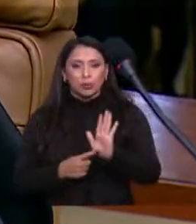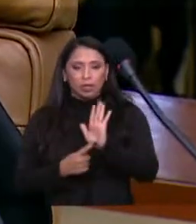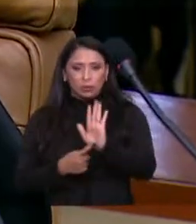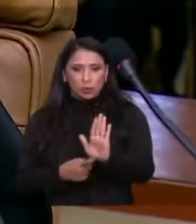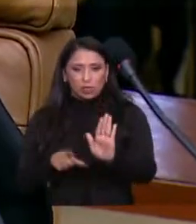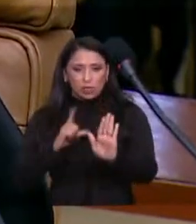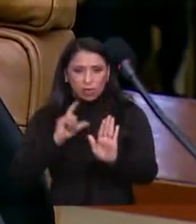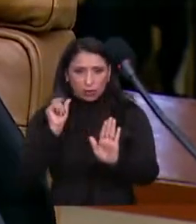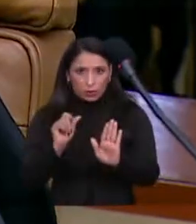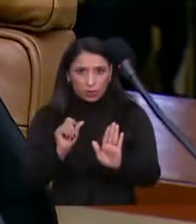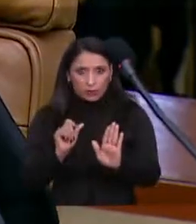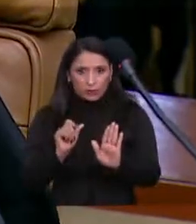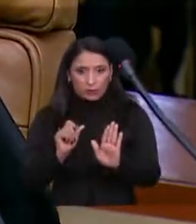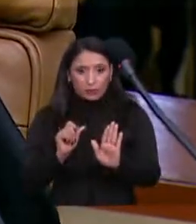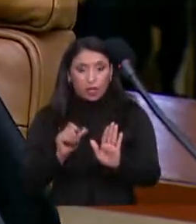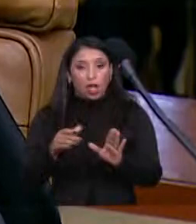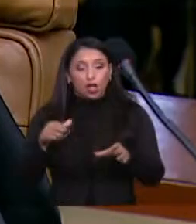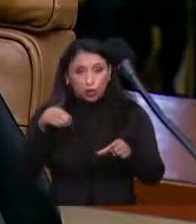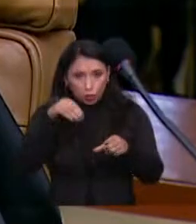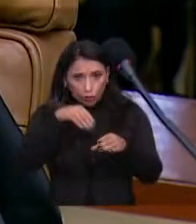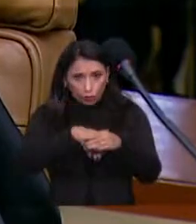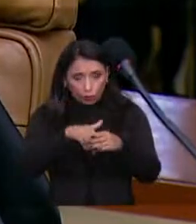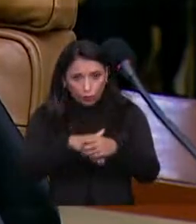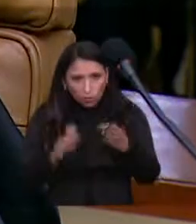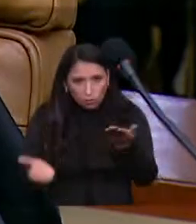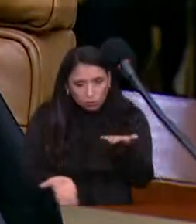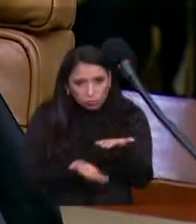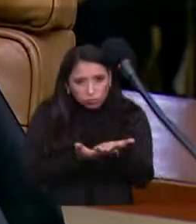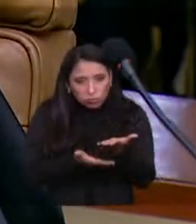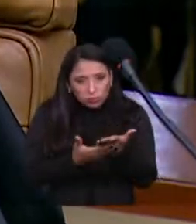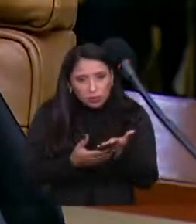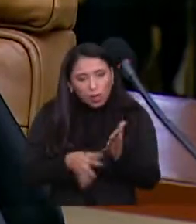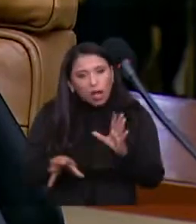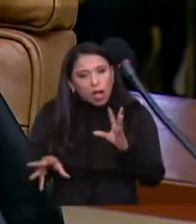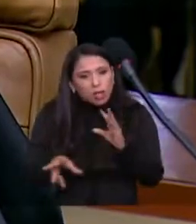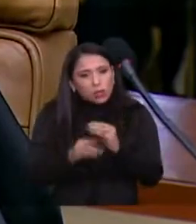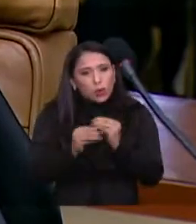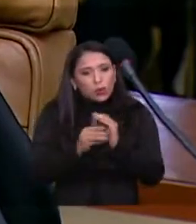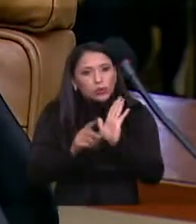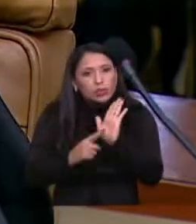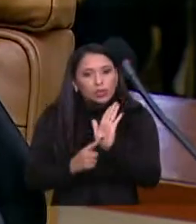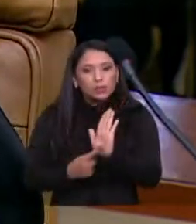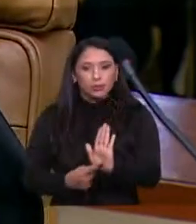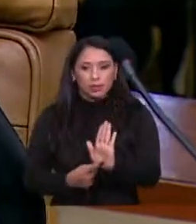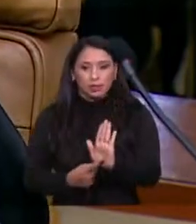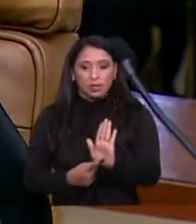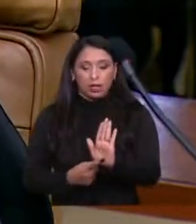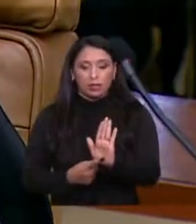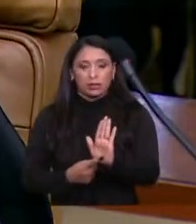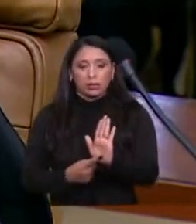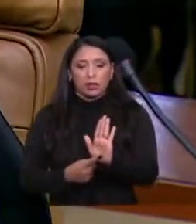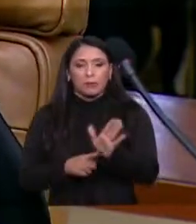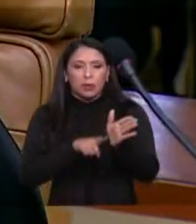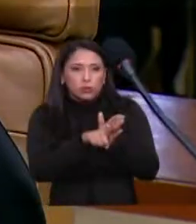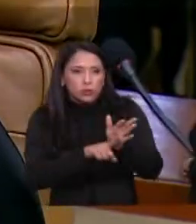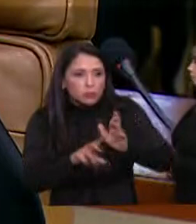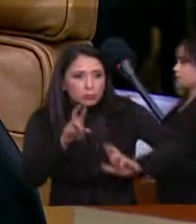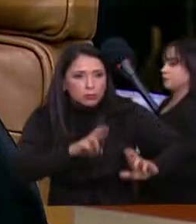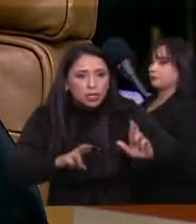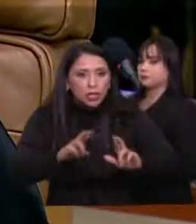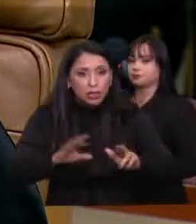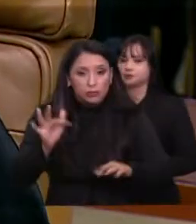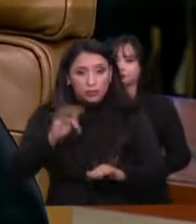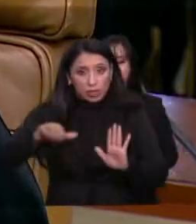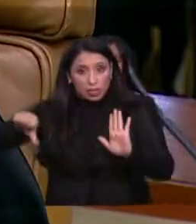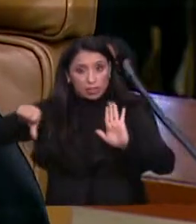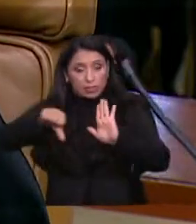ilustrativo faço integrar ao voto trecho das conclusões expostas pelos peritos federais